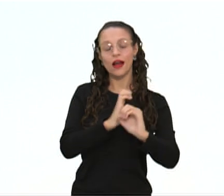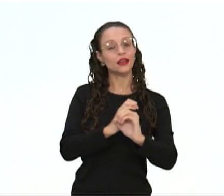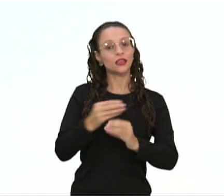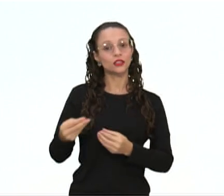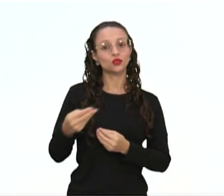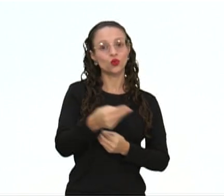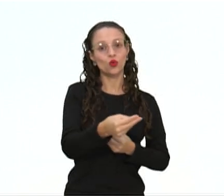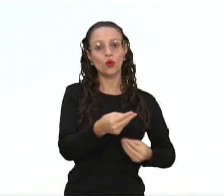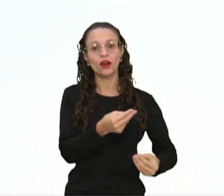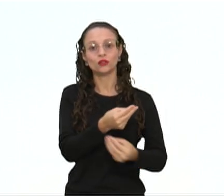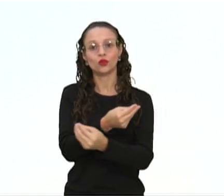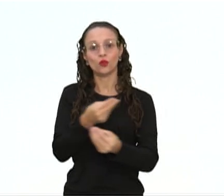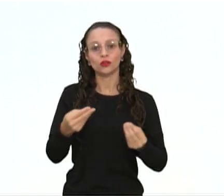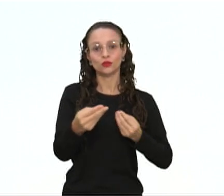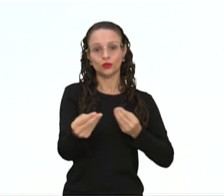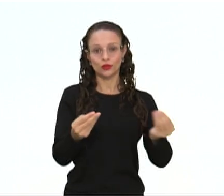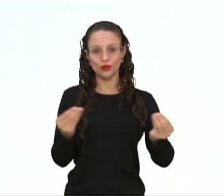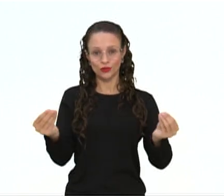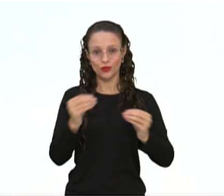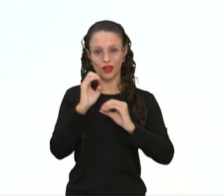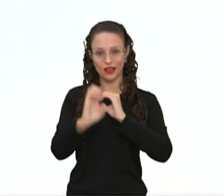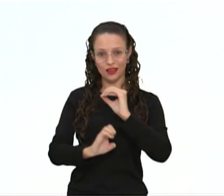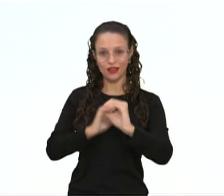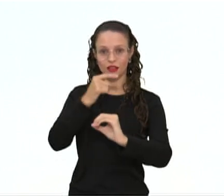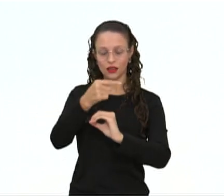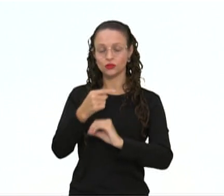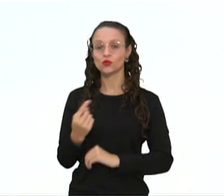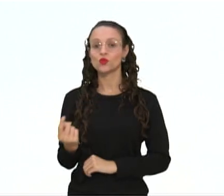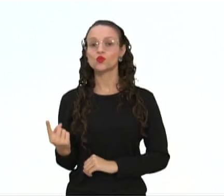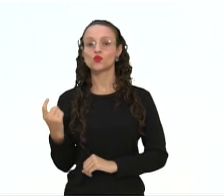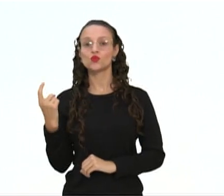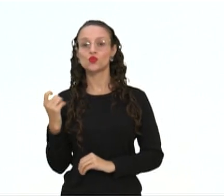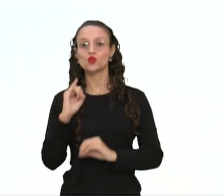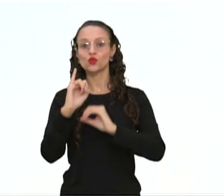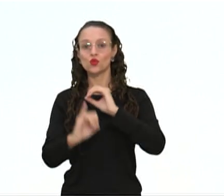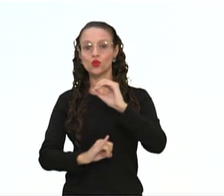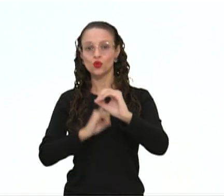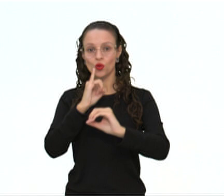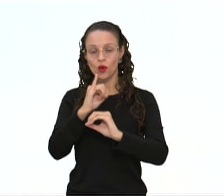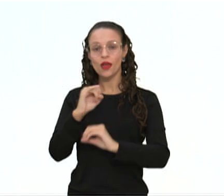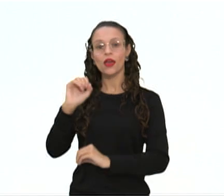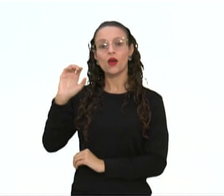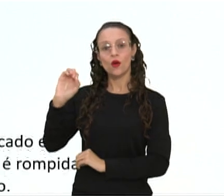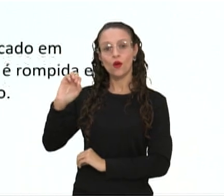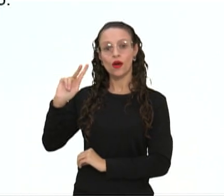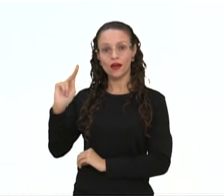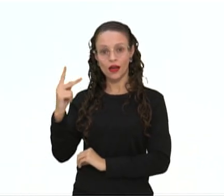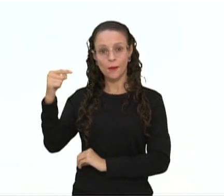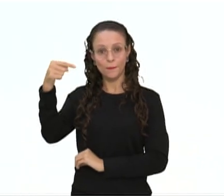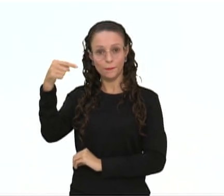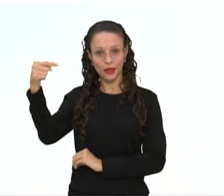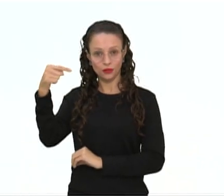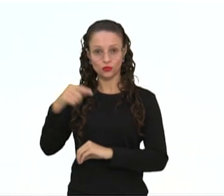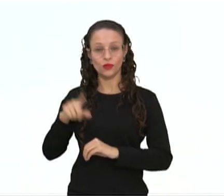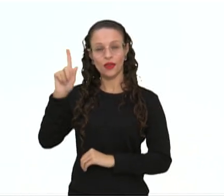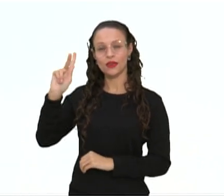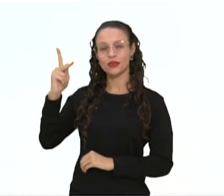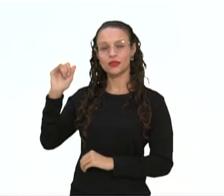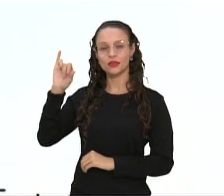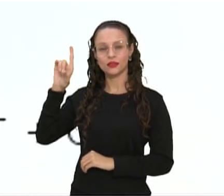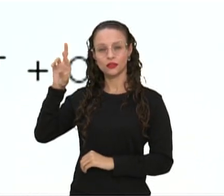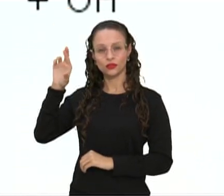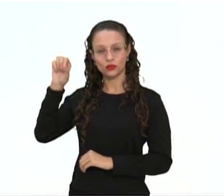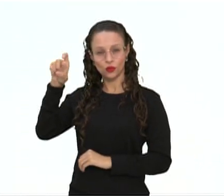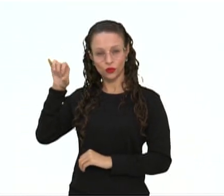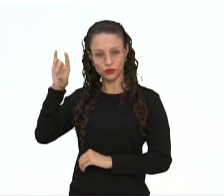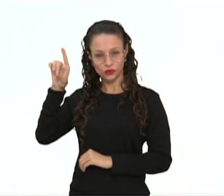elétrons, ok? E aí o único ânion, o único íon negativo vai ser o OH-, que é o hidróxido, ok?